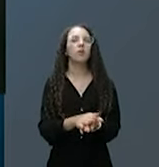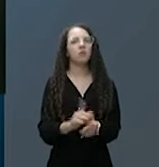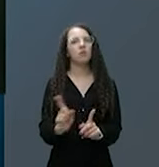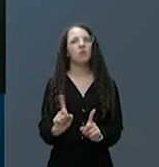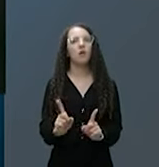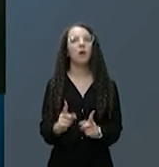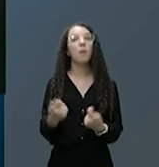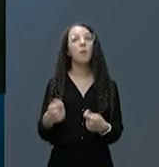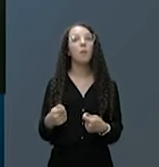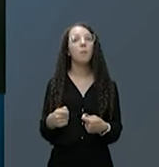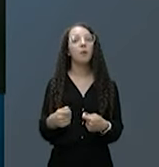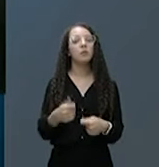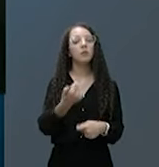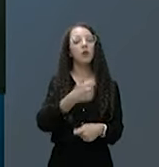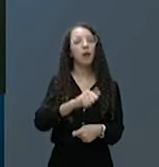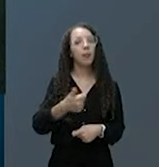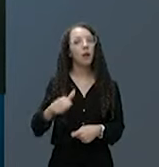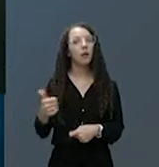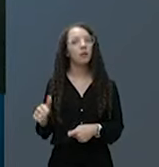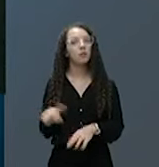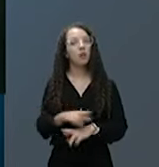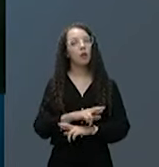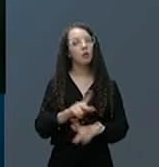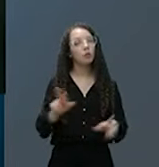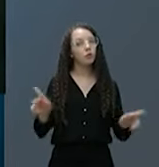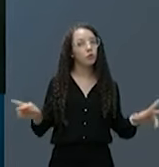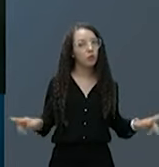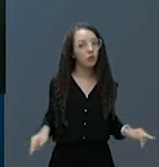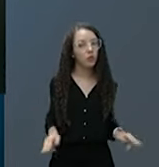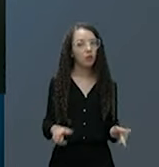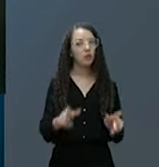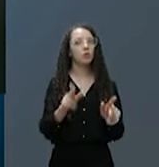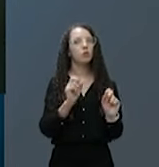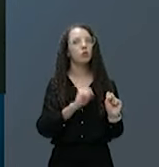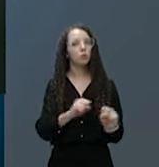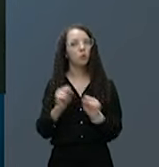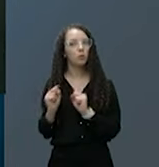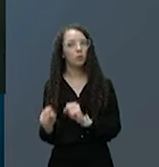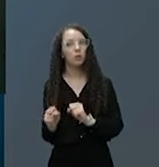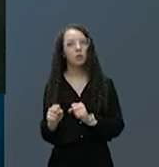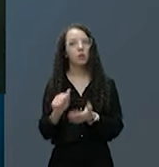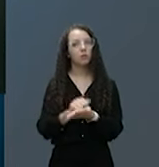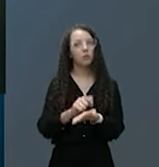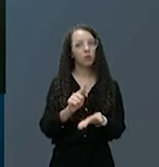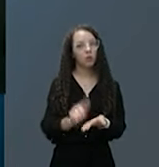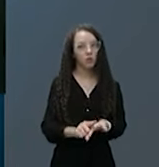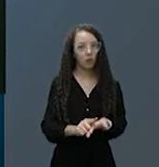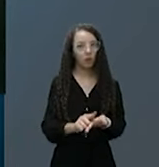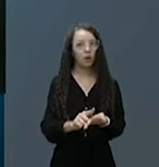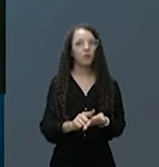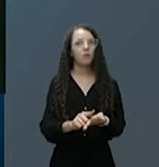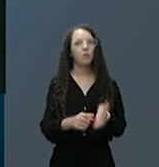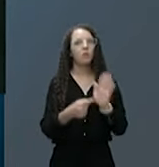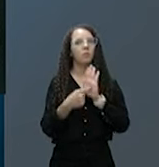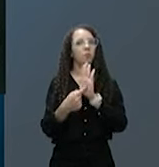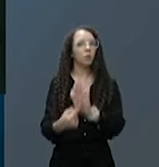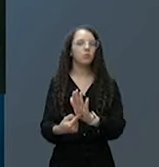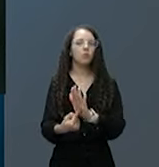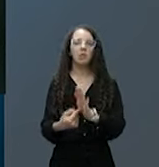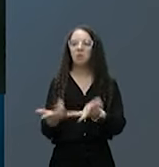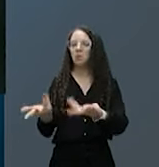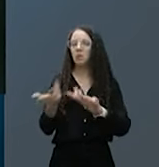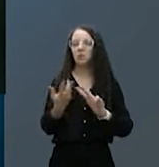de discricionariedade para se declarar o agravo interno como manifestamente inadmissível